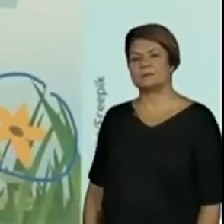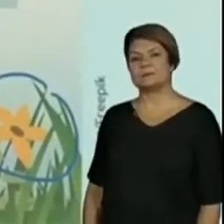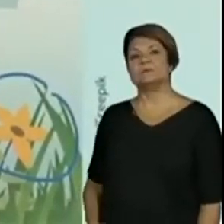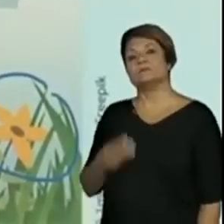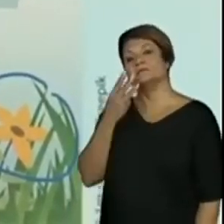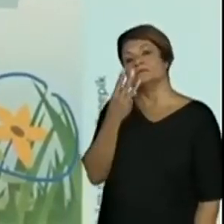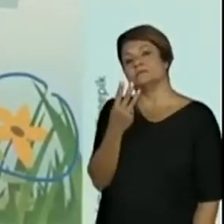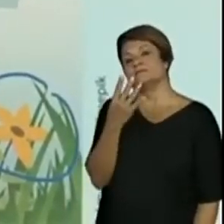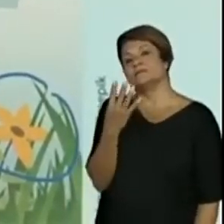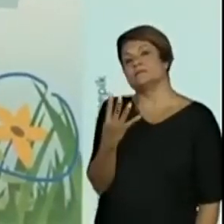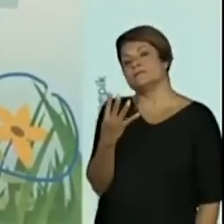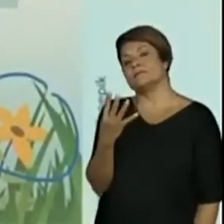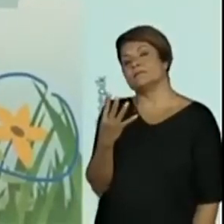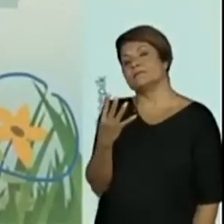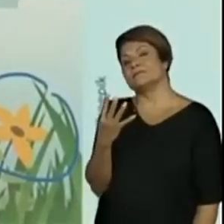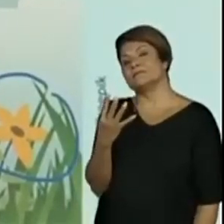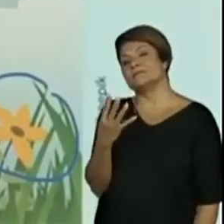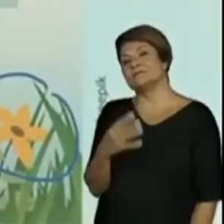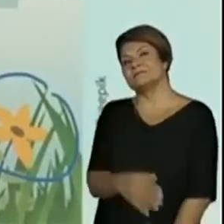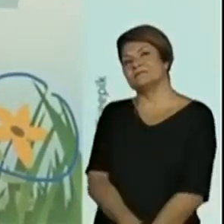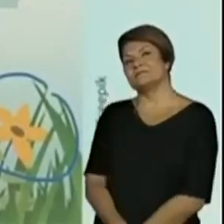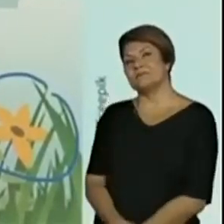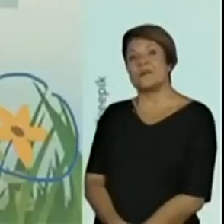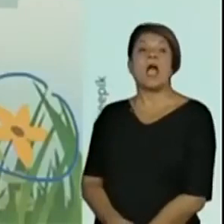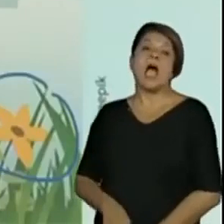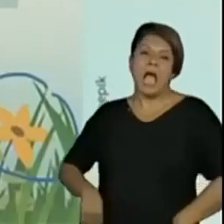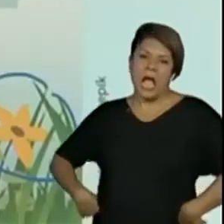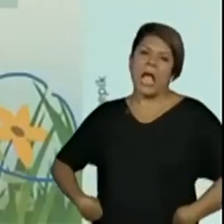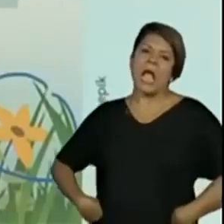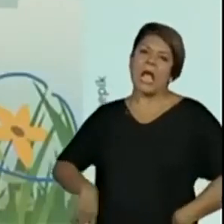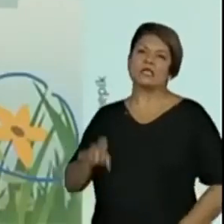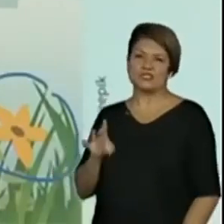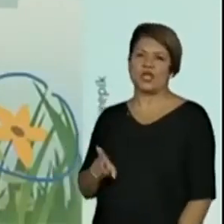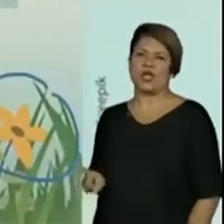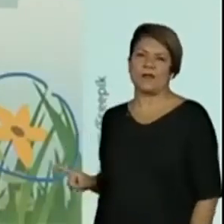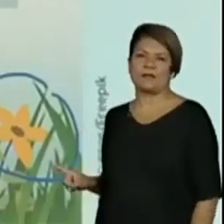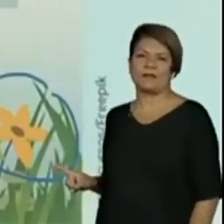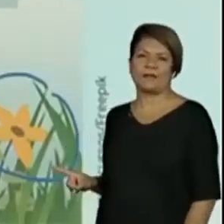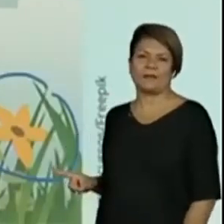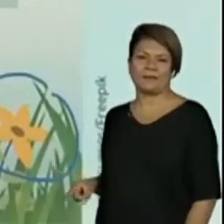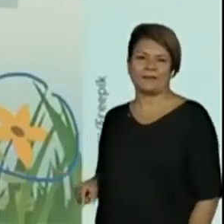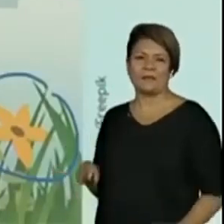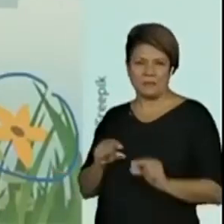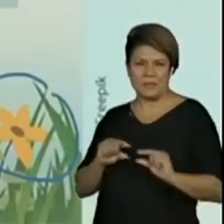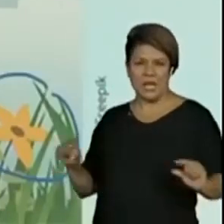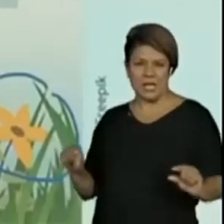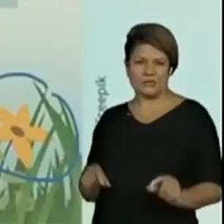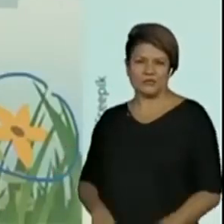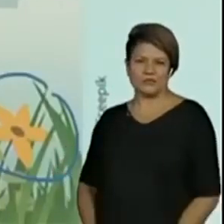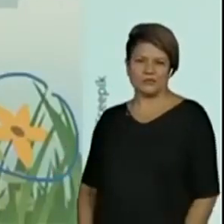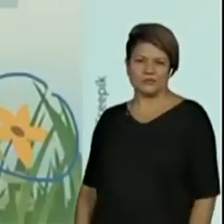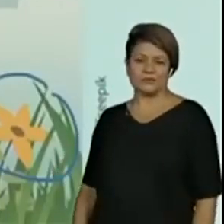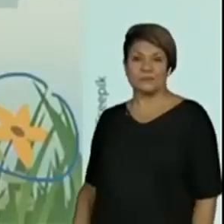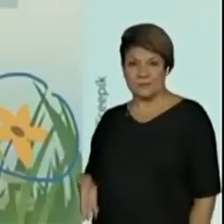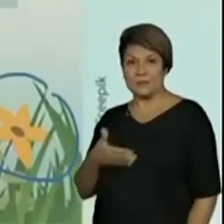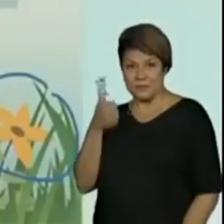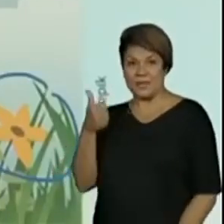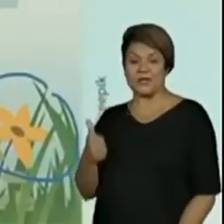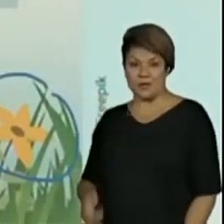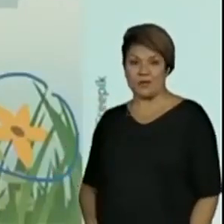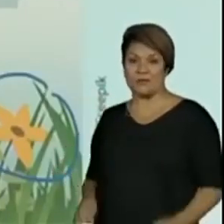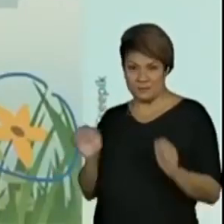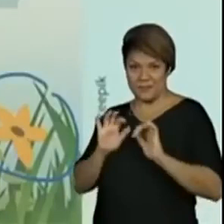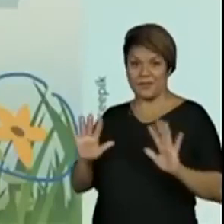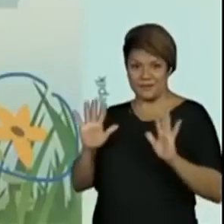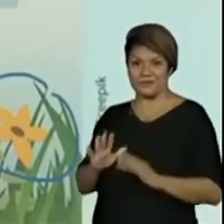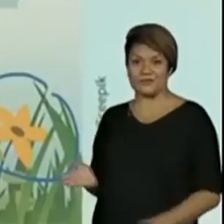34. Ah, foi pegadinha porque vocês só contaram embaixo. Quero agradecer a equipe. Melhora a imagem assim, pessoal? Estão falando que